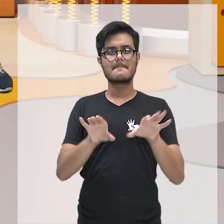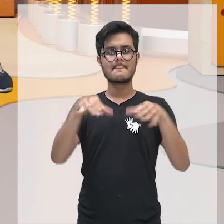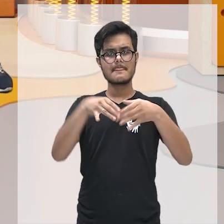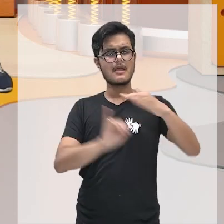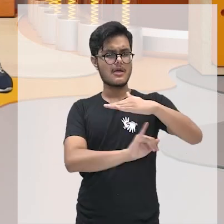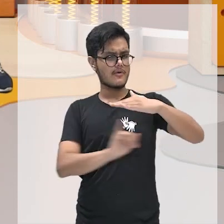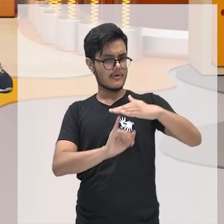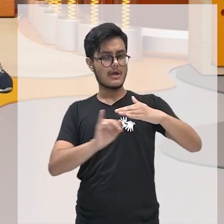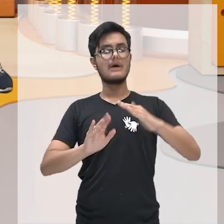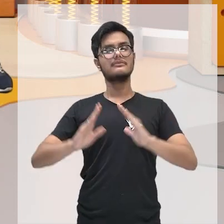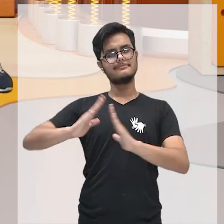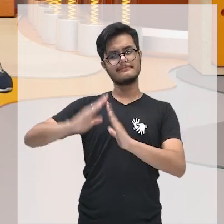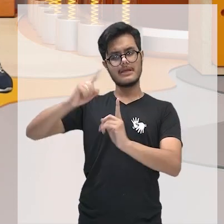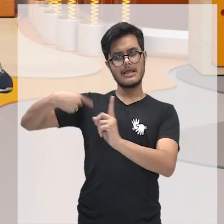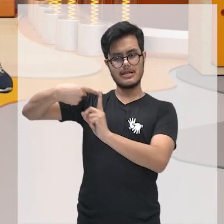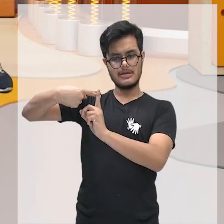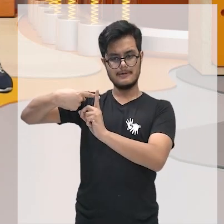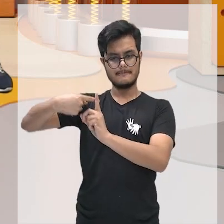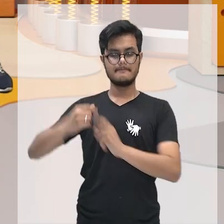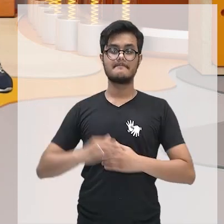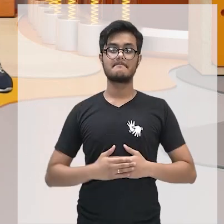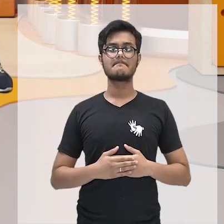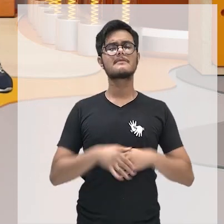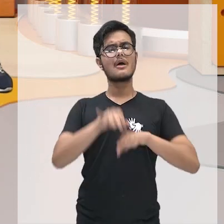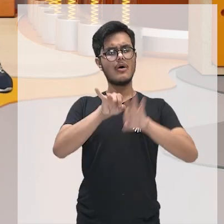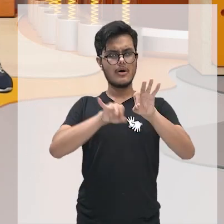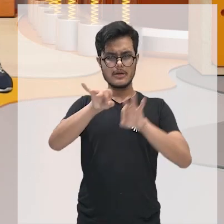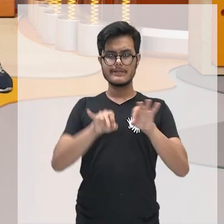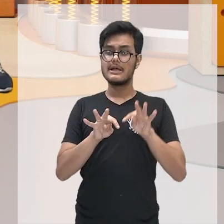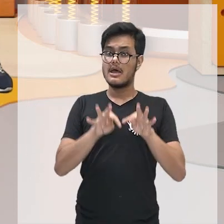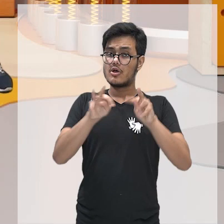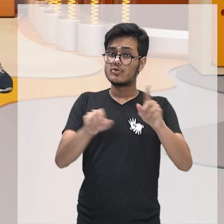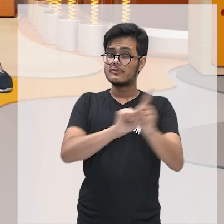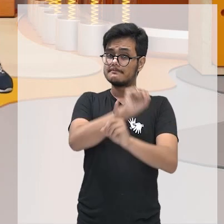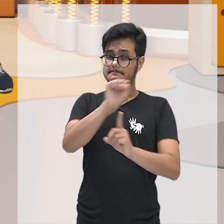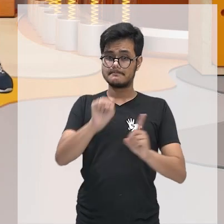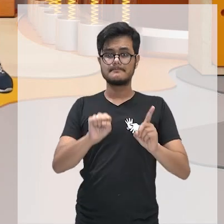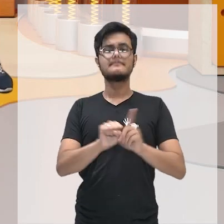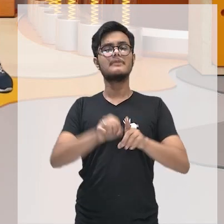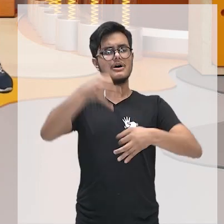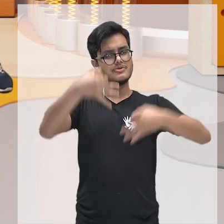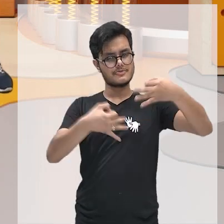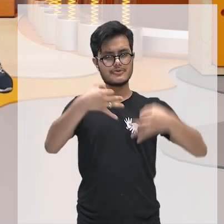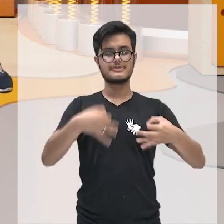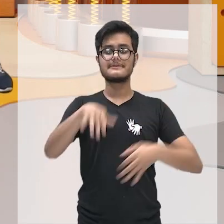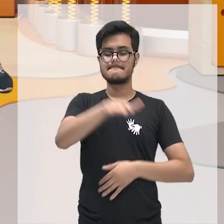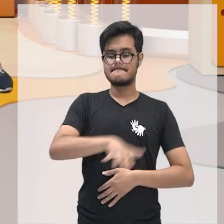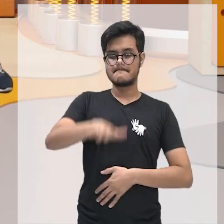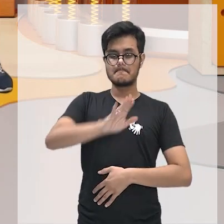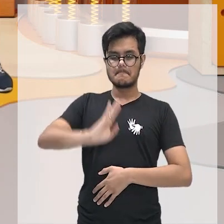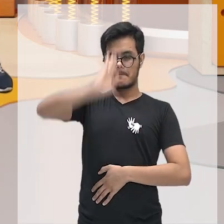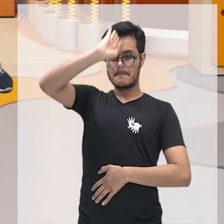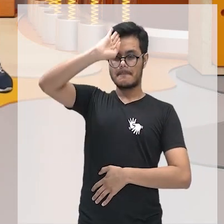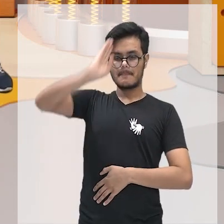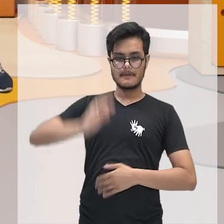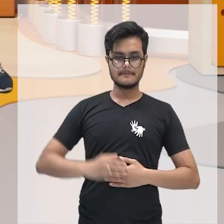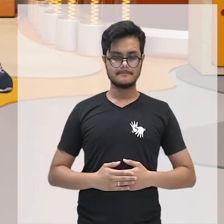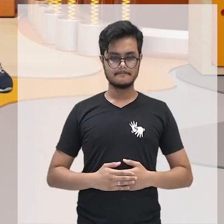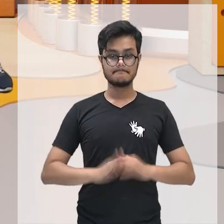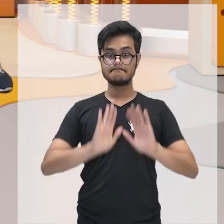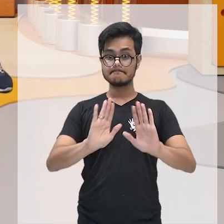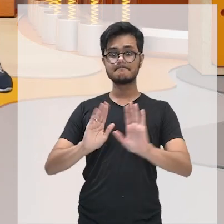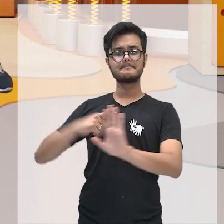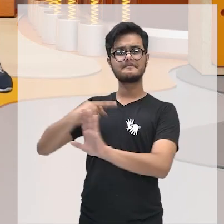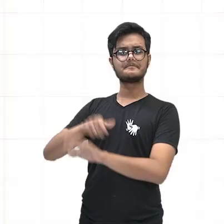religiosas e legais Acabou moldando as bases da Ordem Social e jurídica Romana tá depois nós